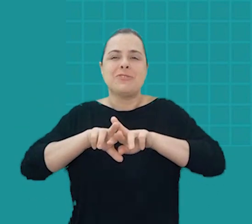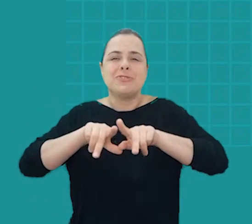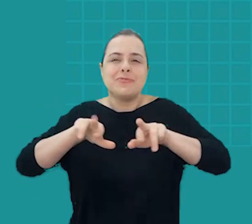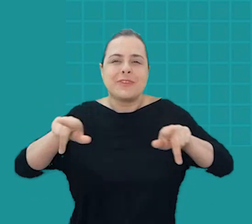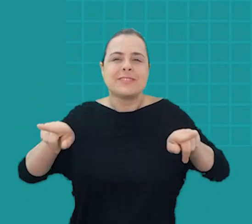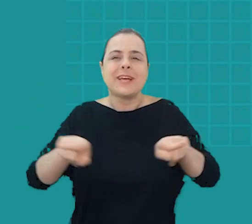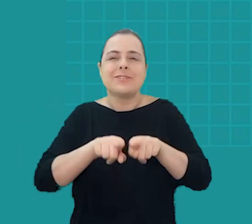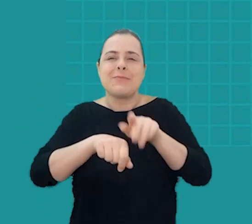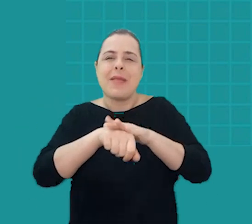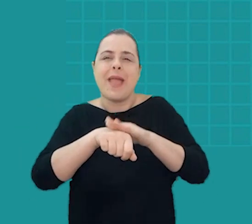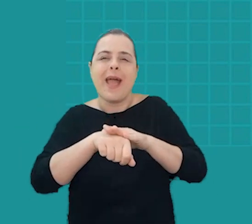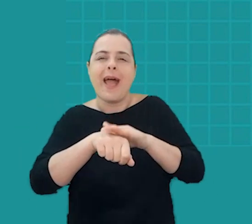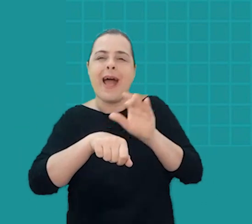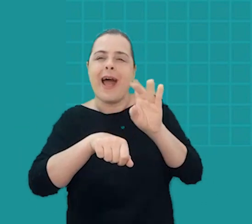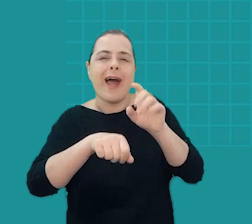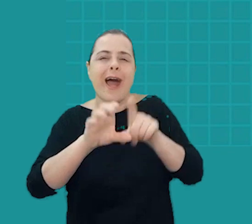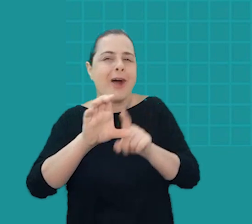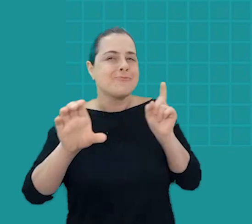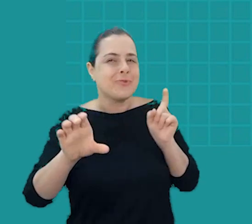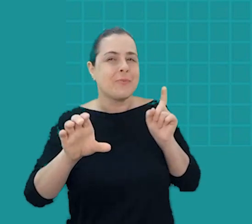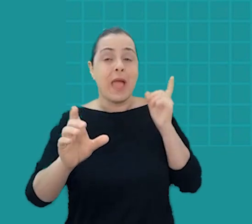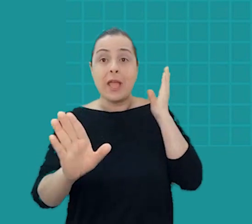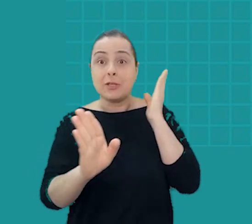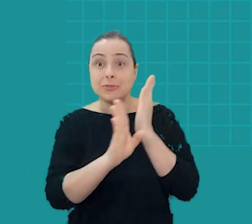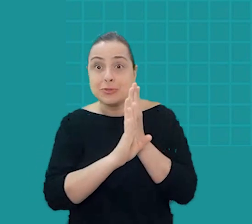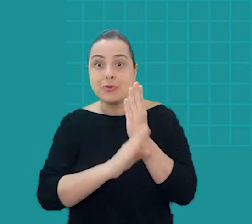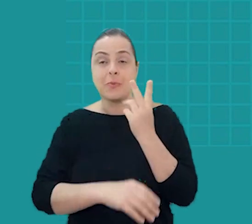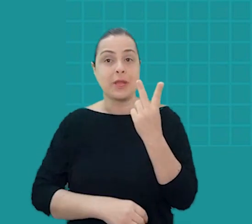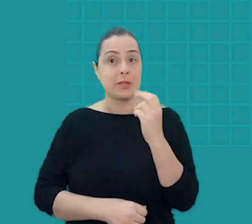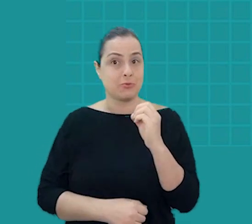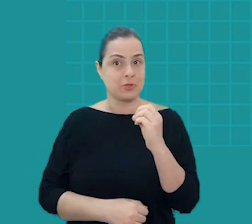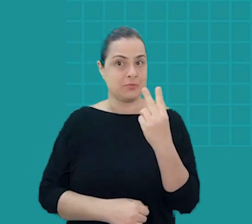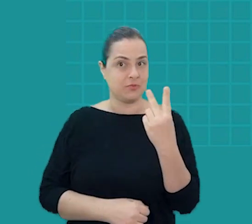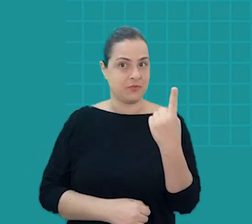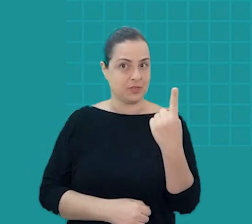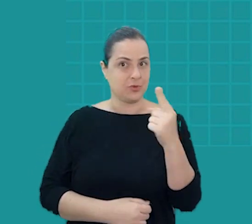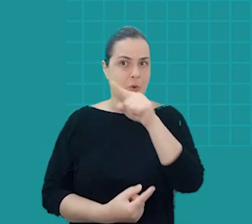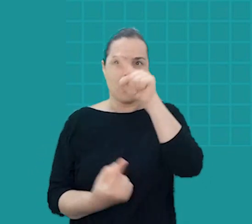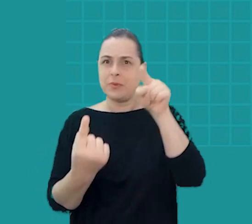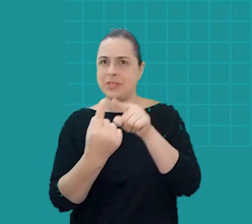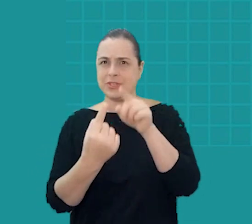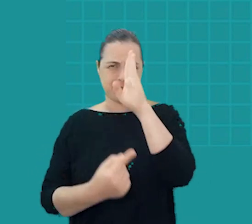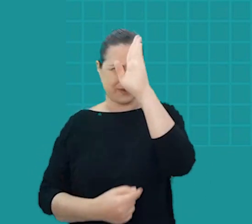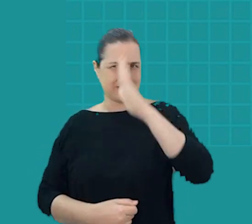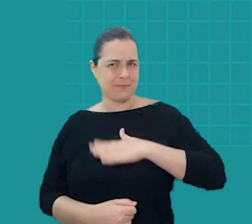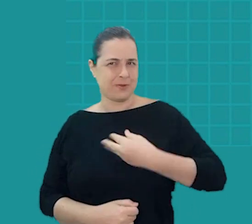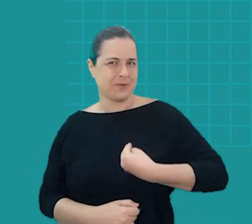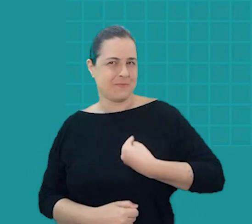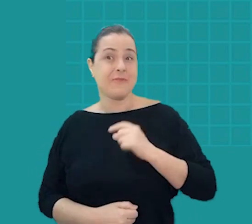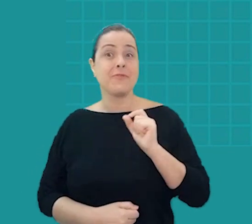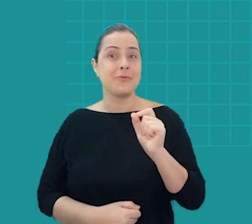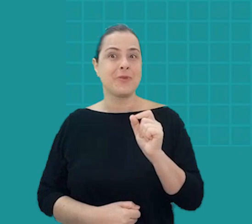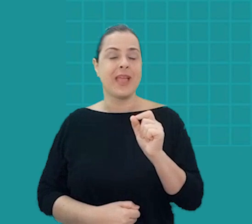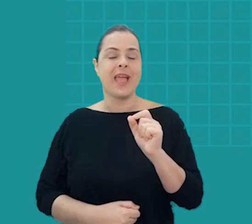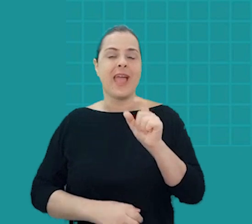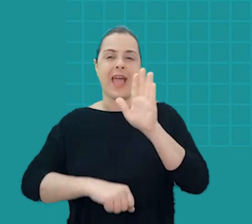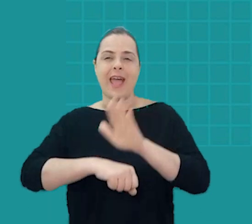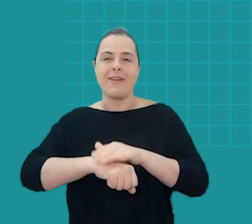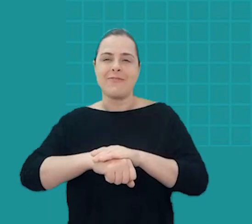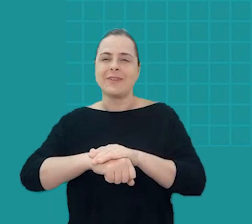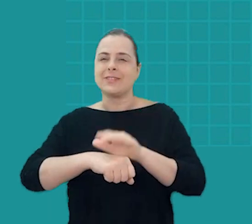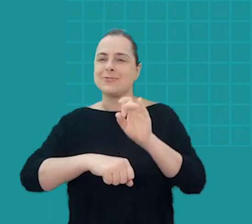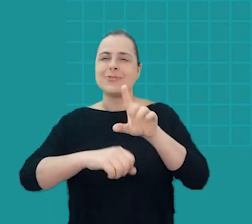Como que eu descobri em 2021 que o meu grande propósito de vida é dar autonomia a